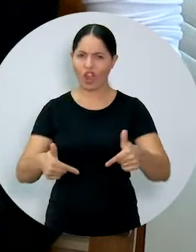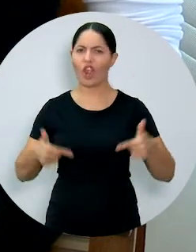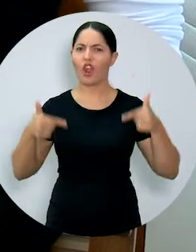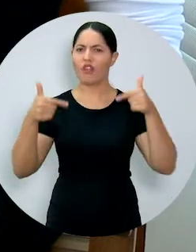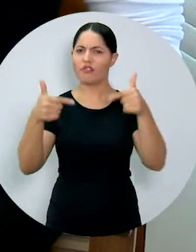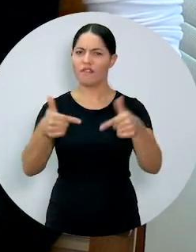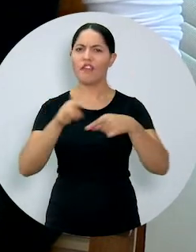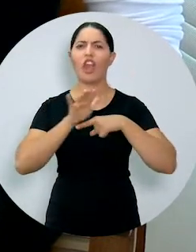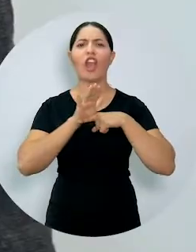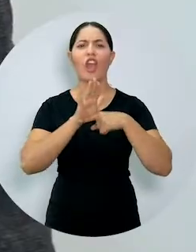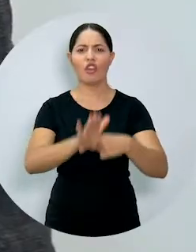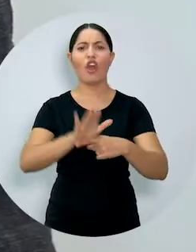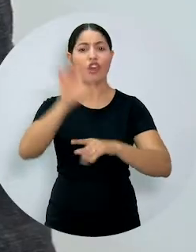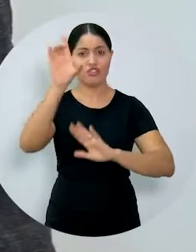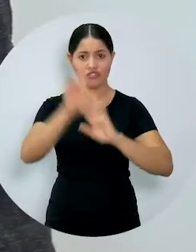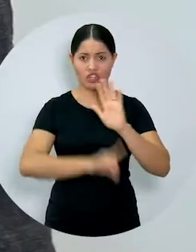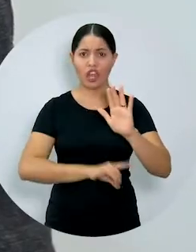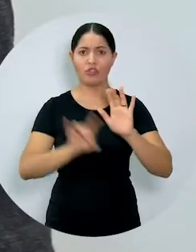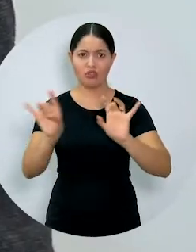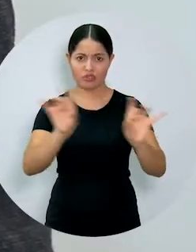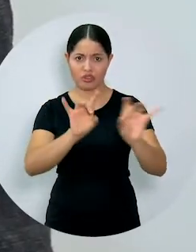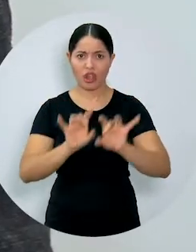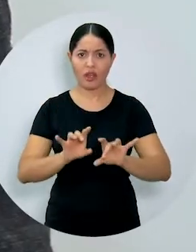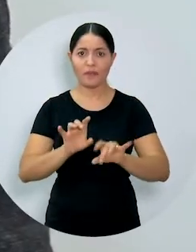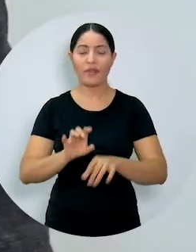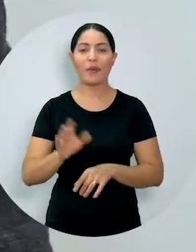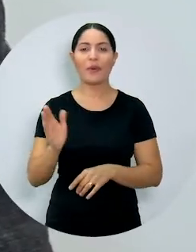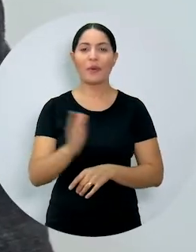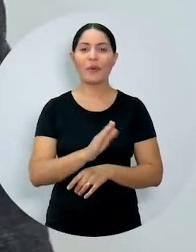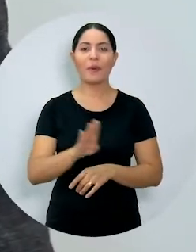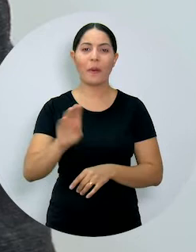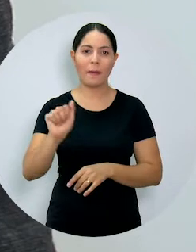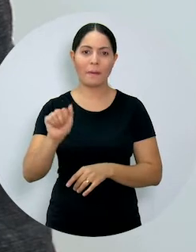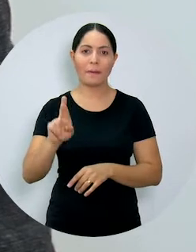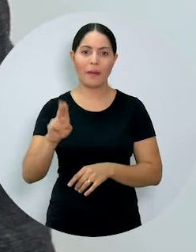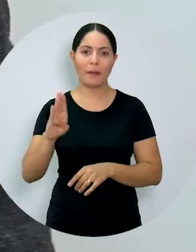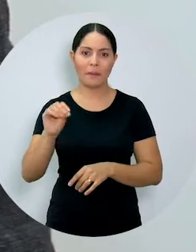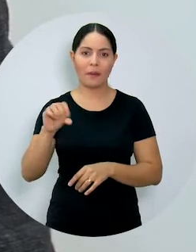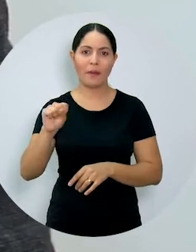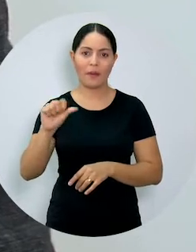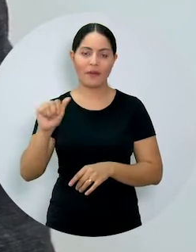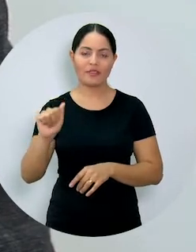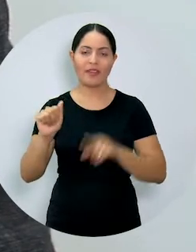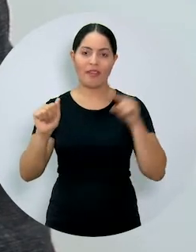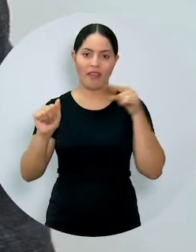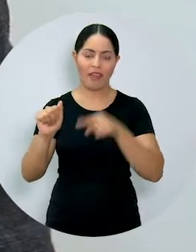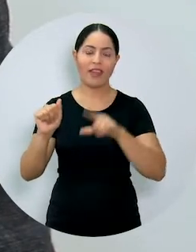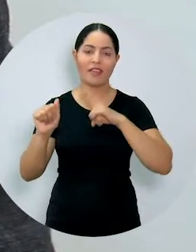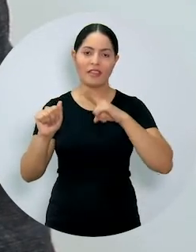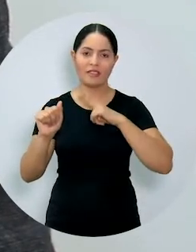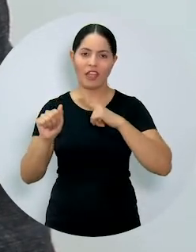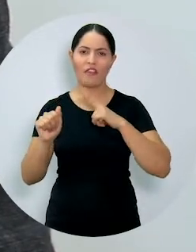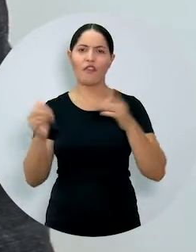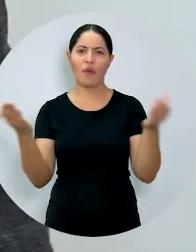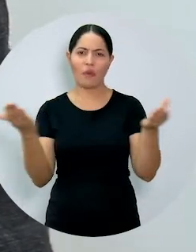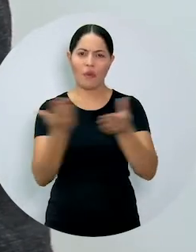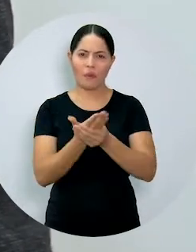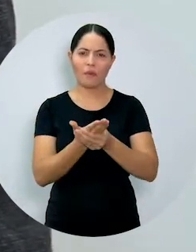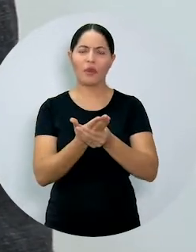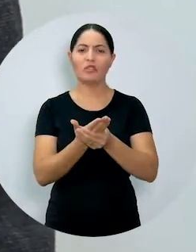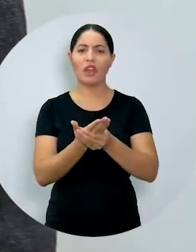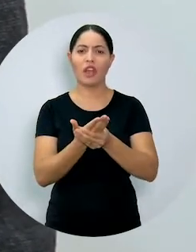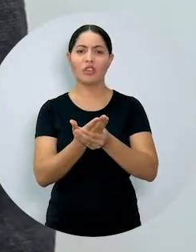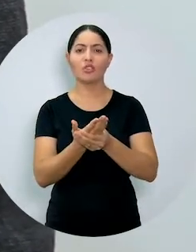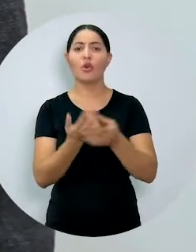batalhador em prol dos direitos individuais. Rui Barbosa impetrou um habeas corpus contra a ditadura de